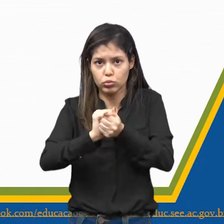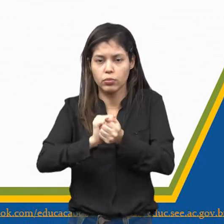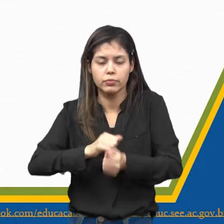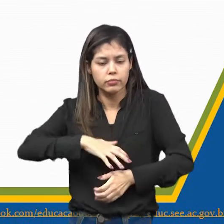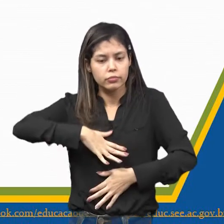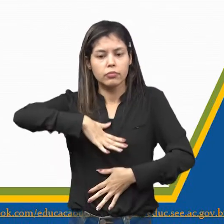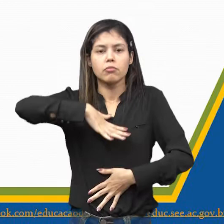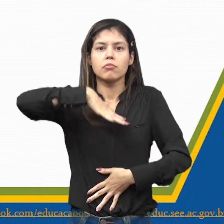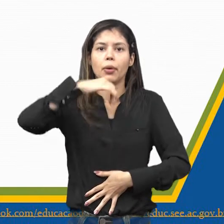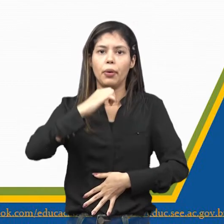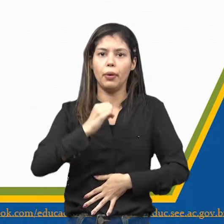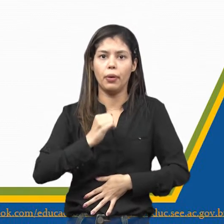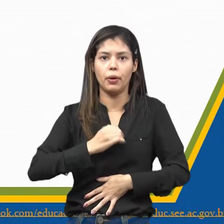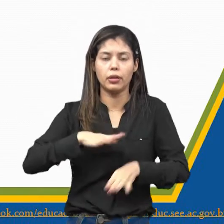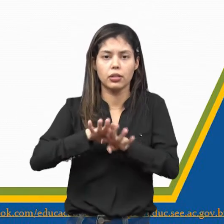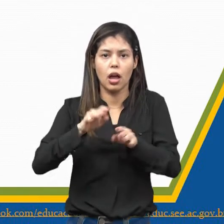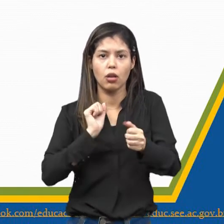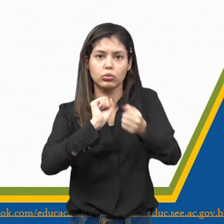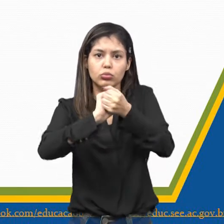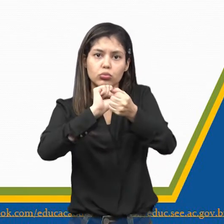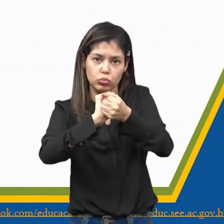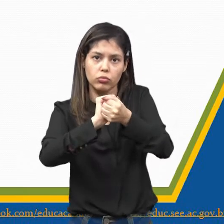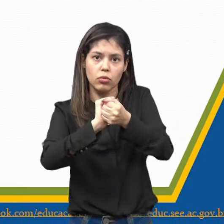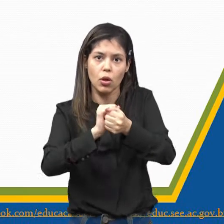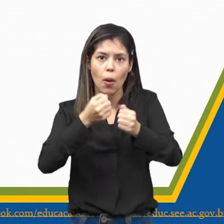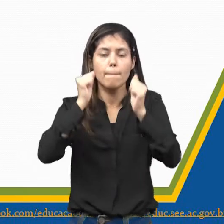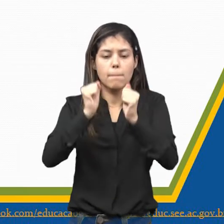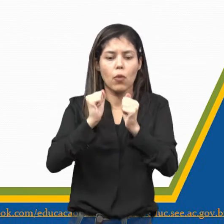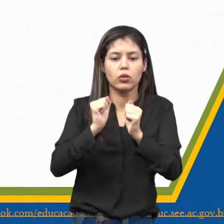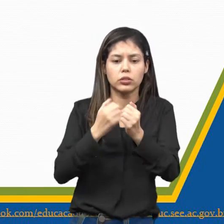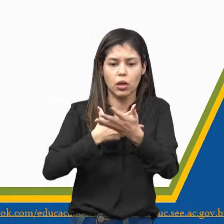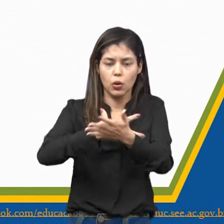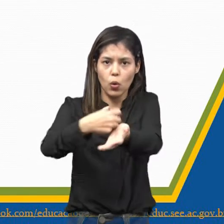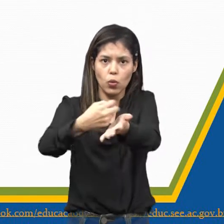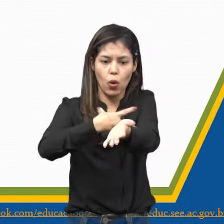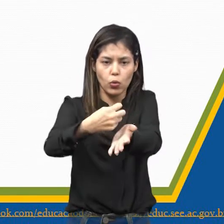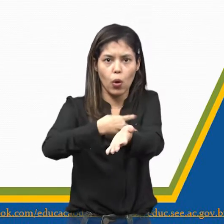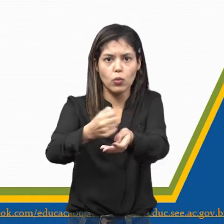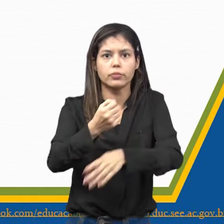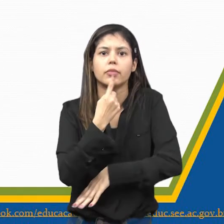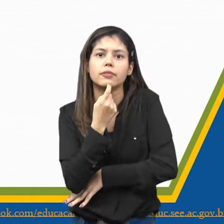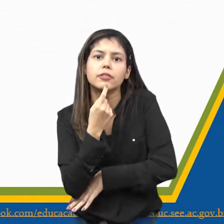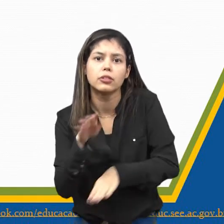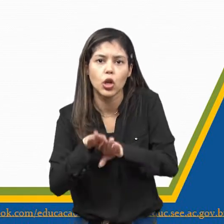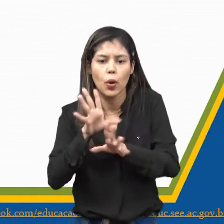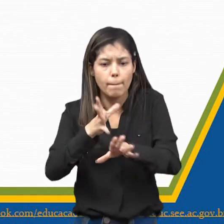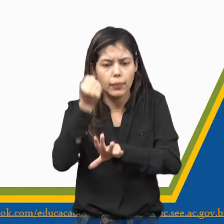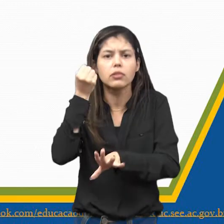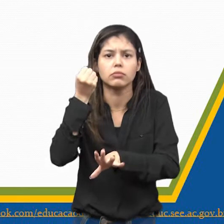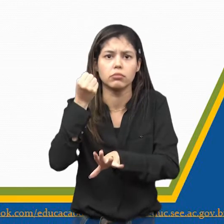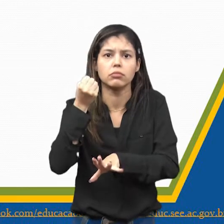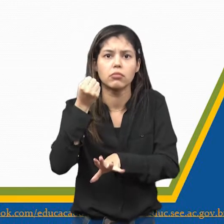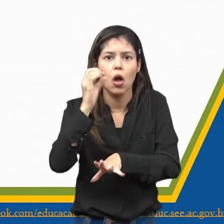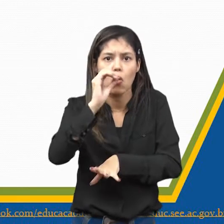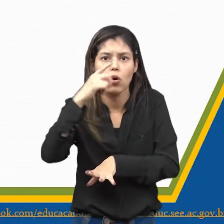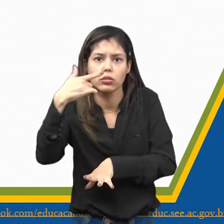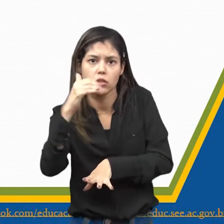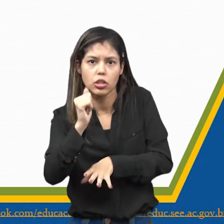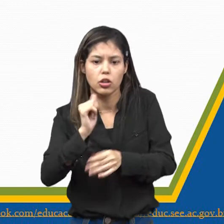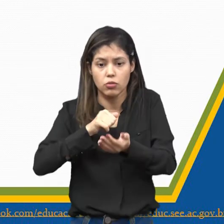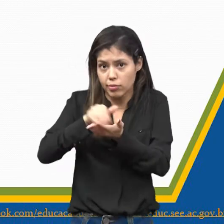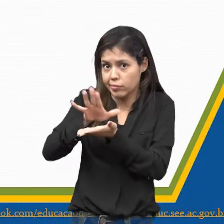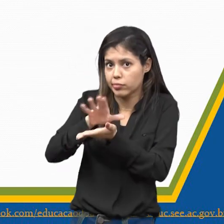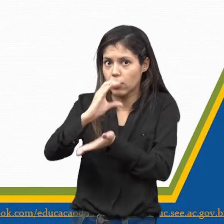respiração, esse sistema e esses vasos sanguíneos possam captar esse oxigênio, né, e descartar esse gás